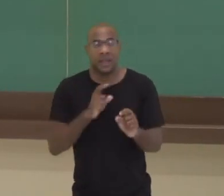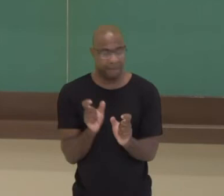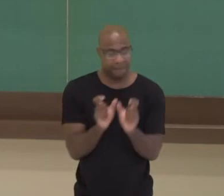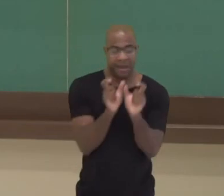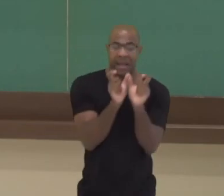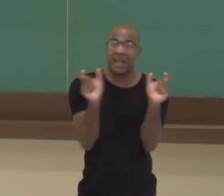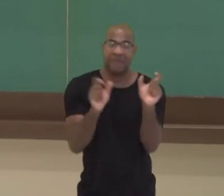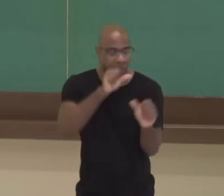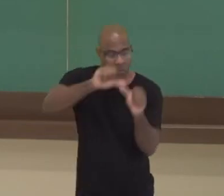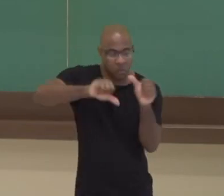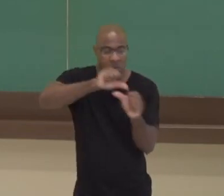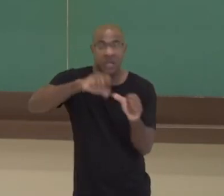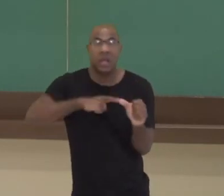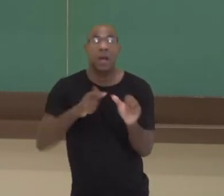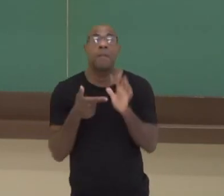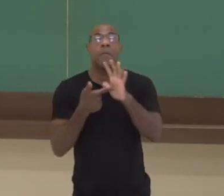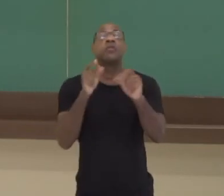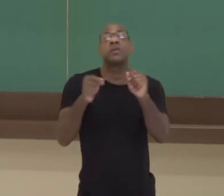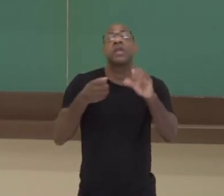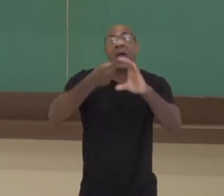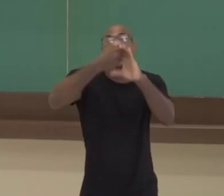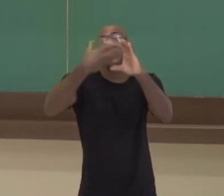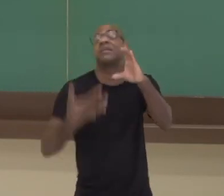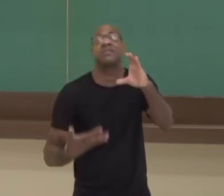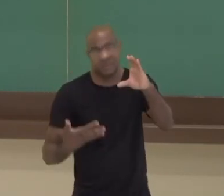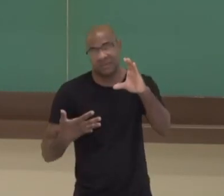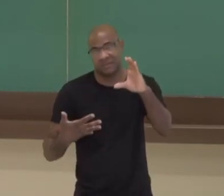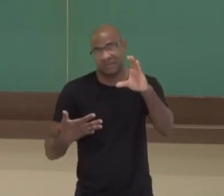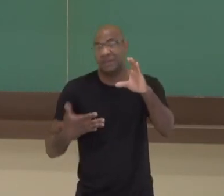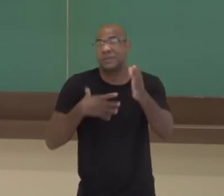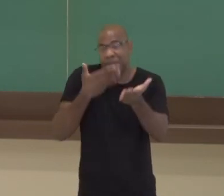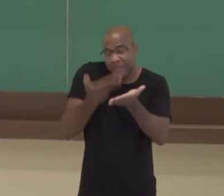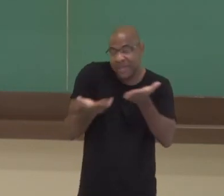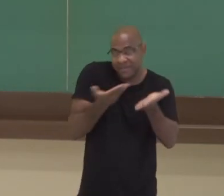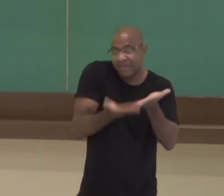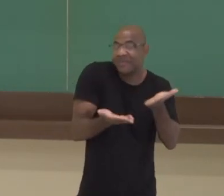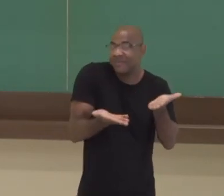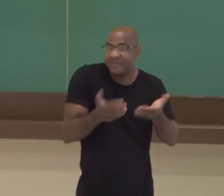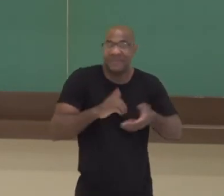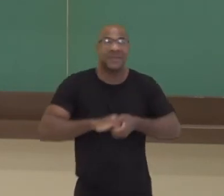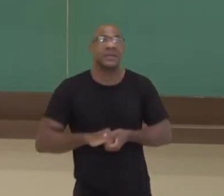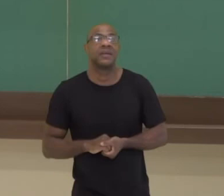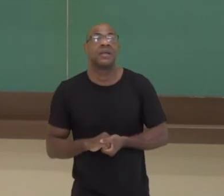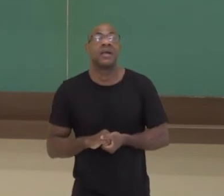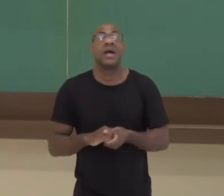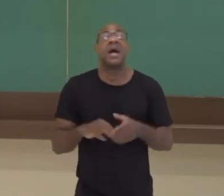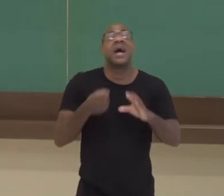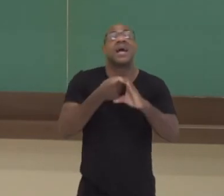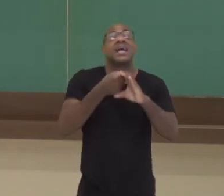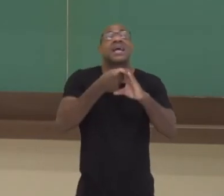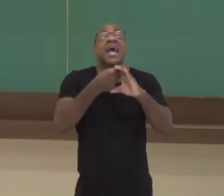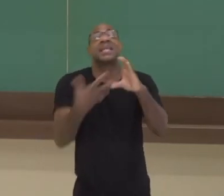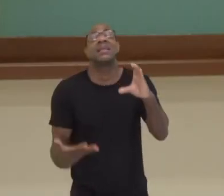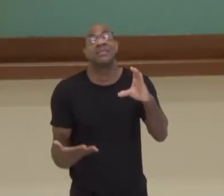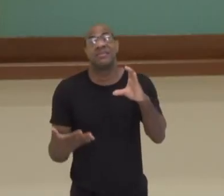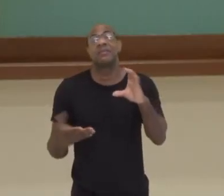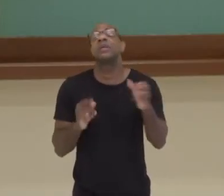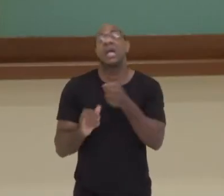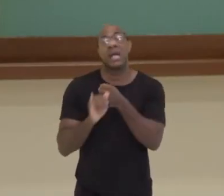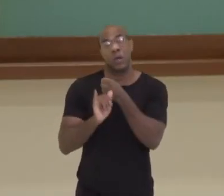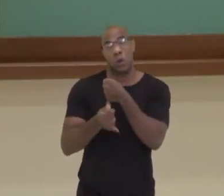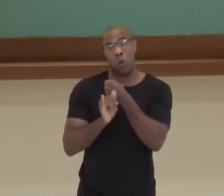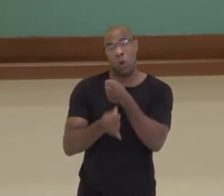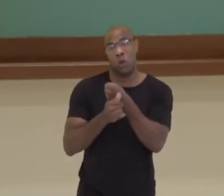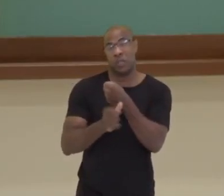mudanças, mostra as características perdidas. Características das crônicas.